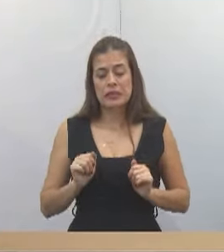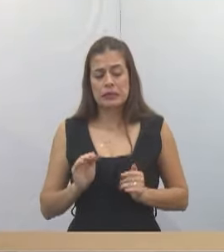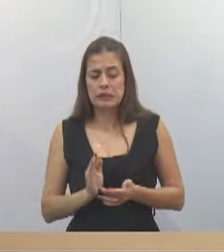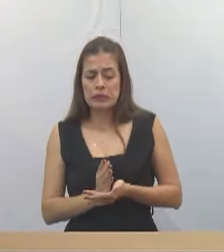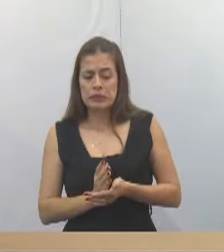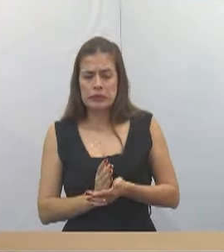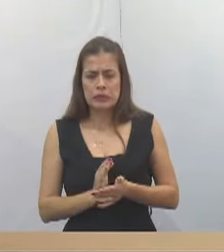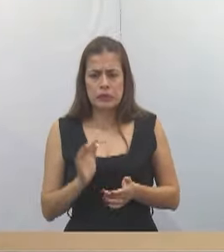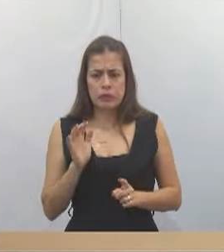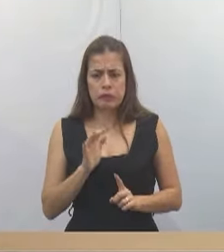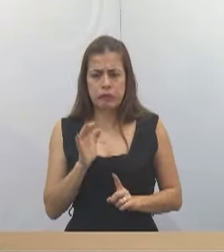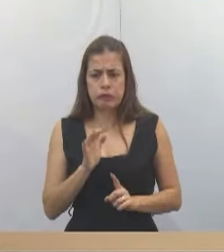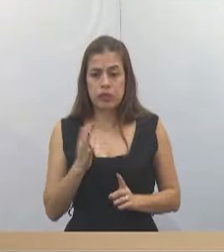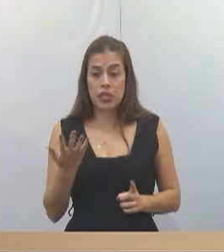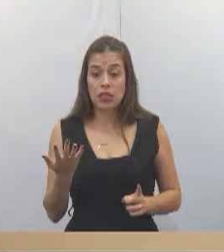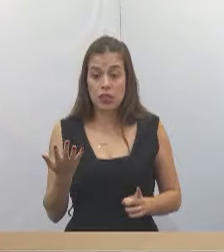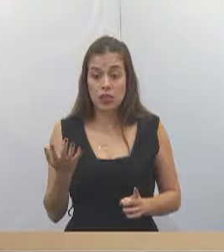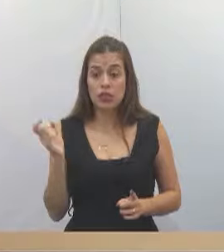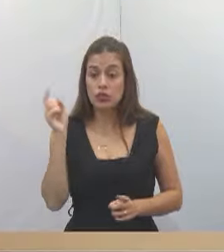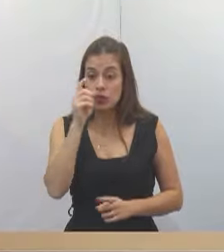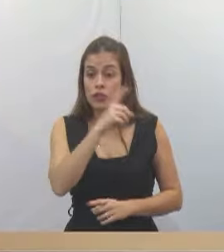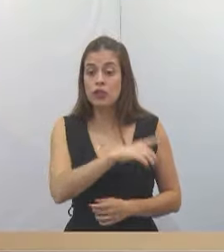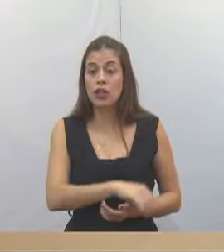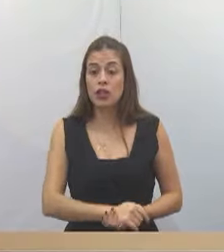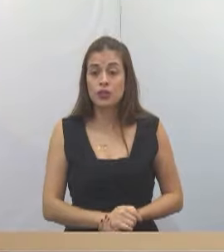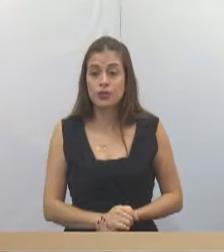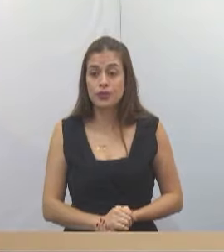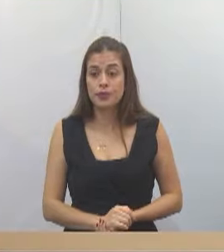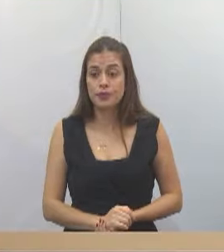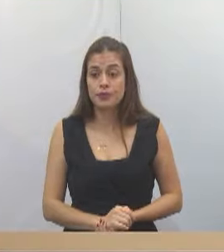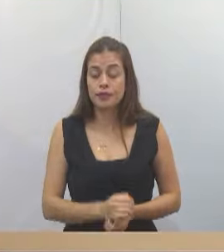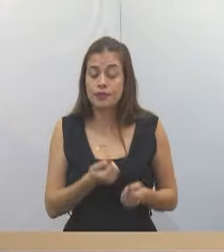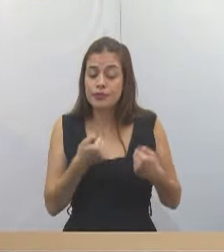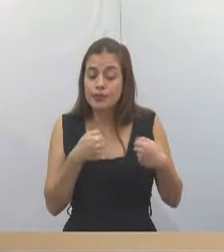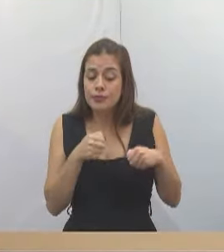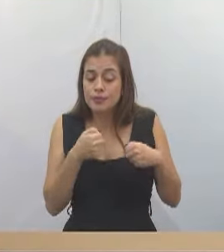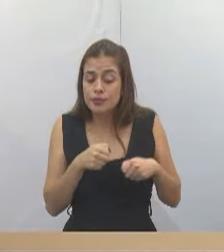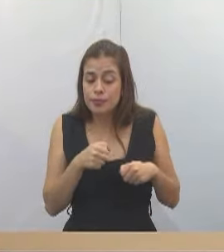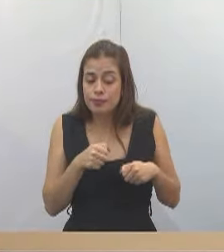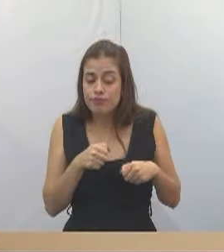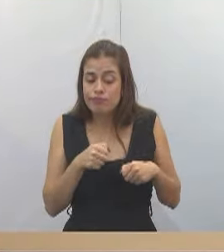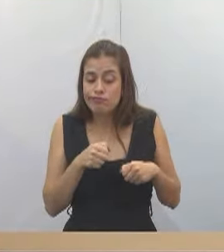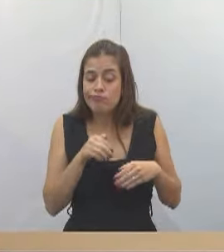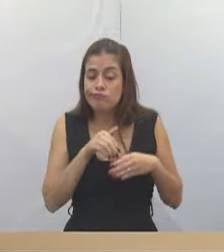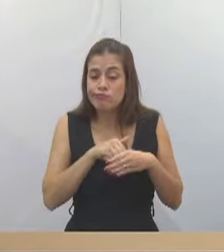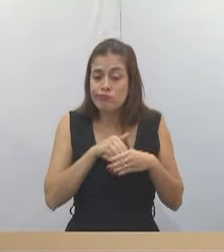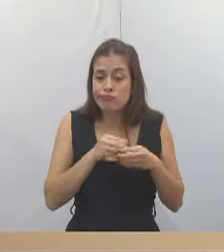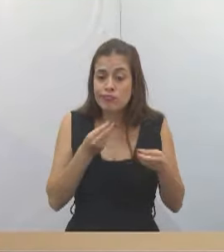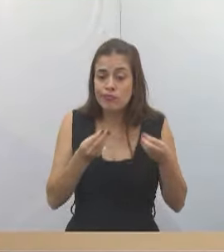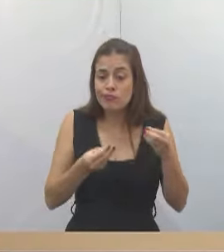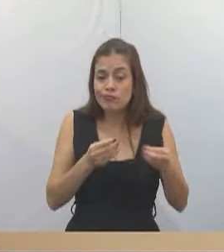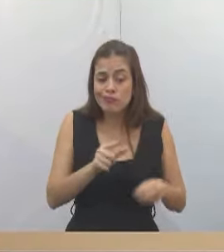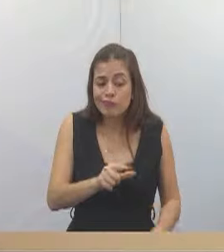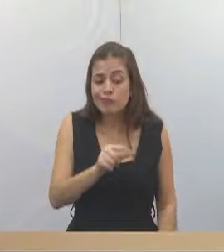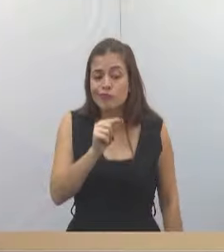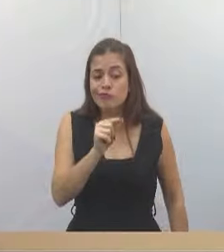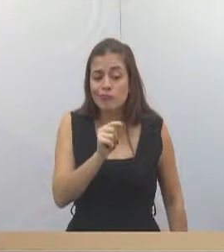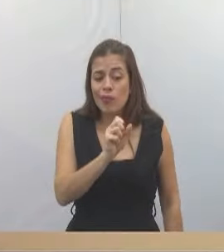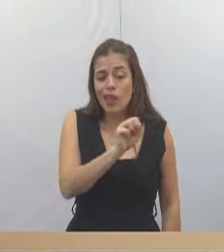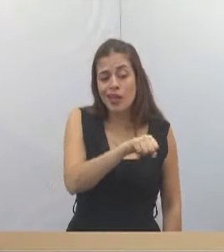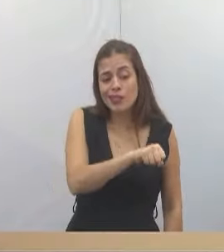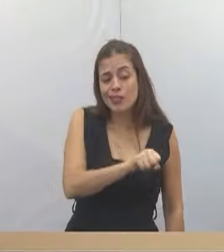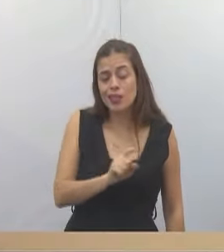a pressão, a dificuldade, a necessidade. Como escolher, sim ou